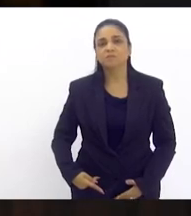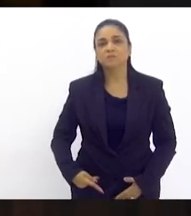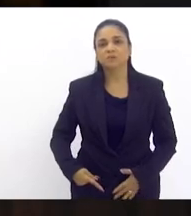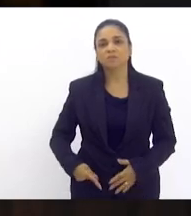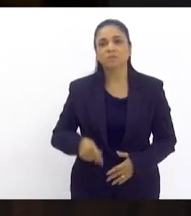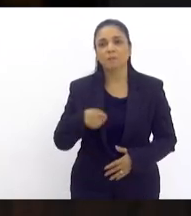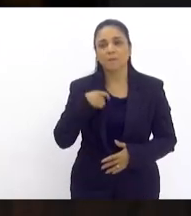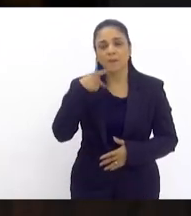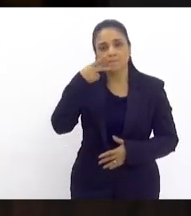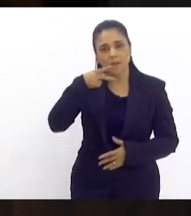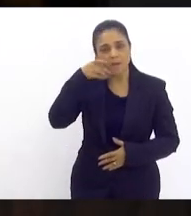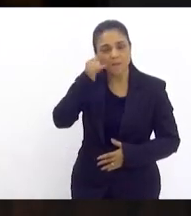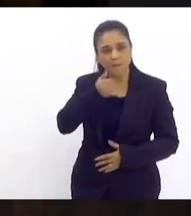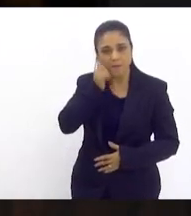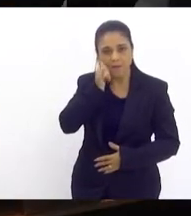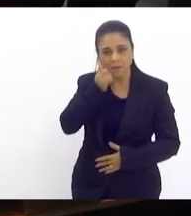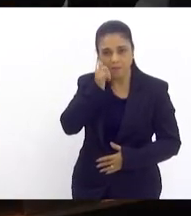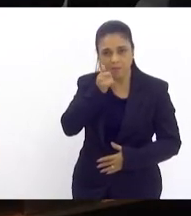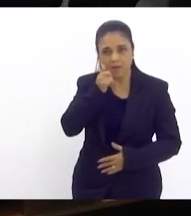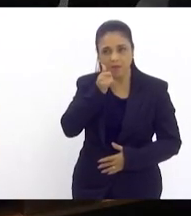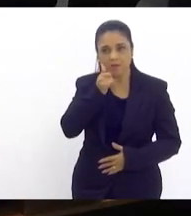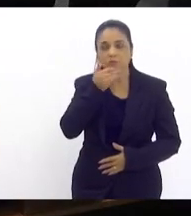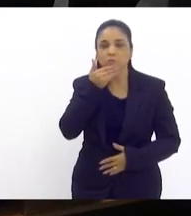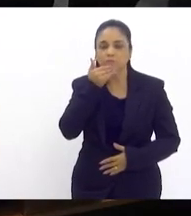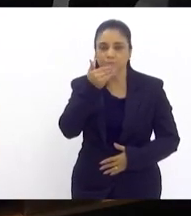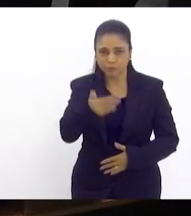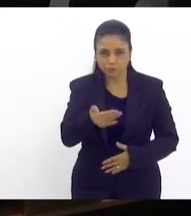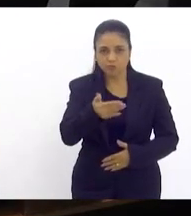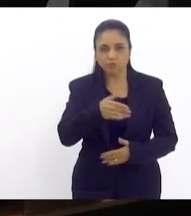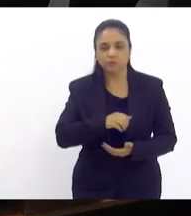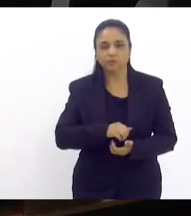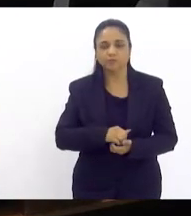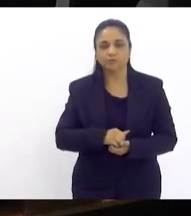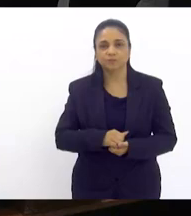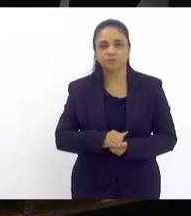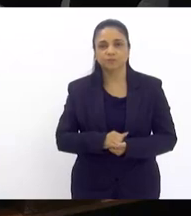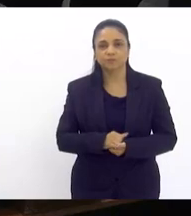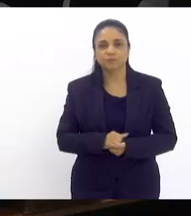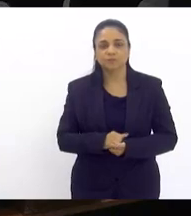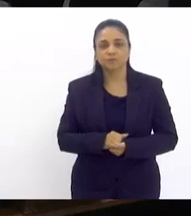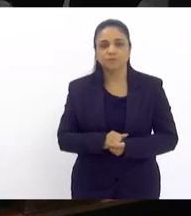aqui acatado o pedido de vossa excelência